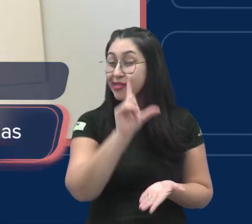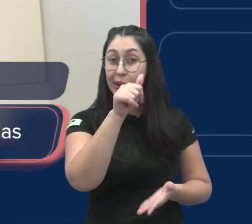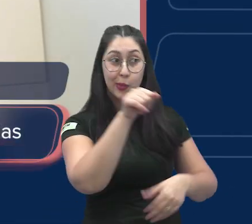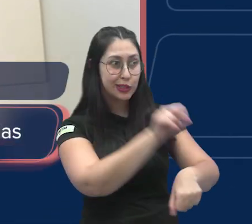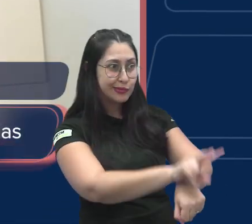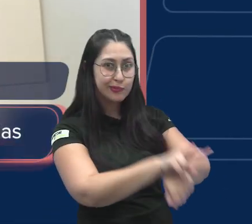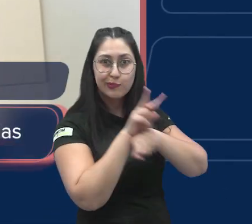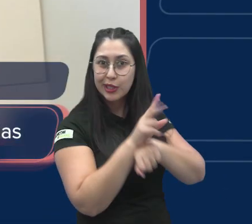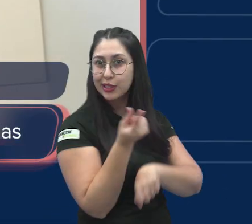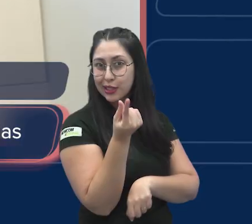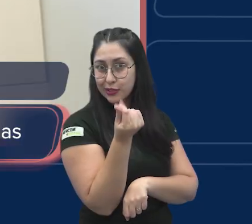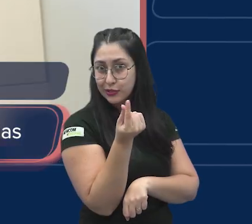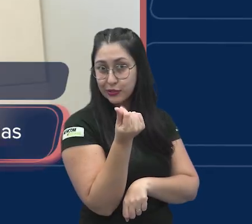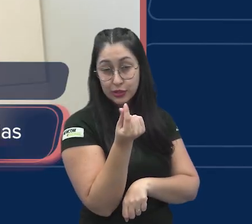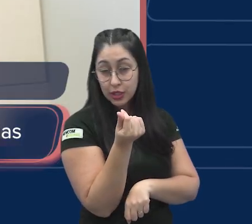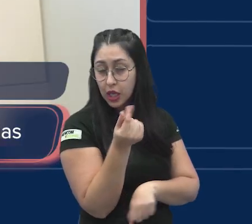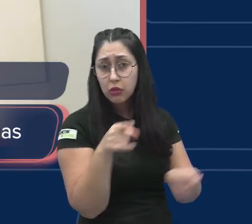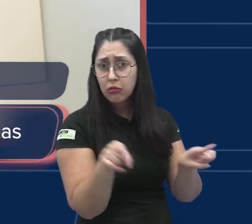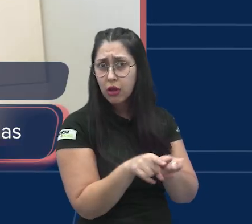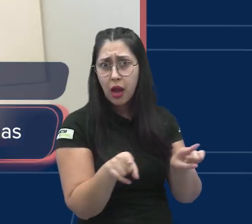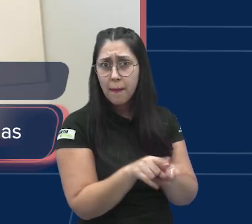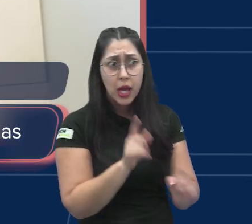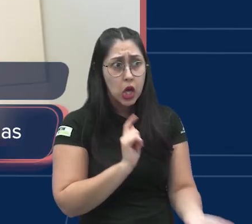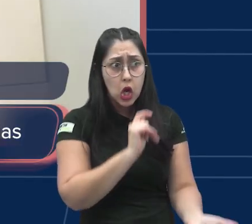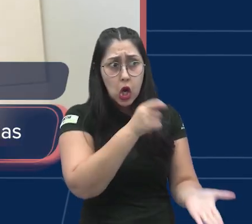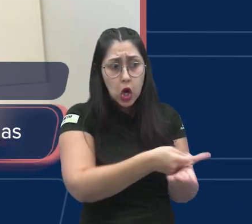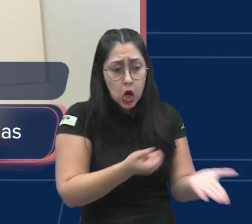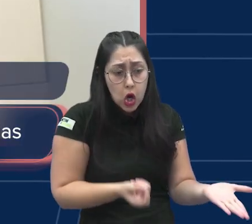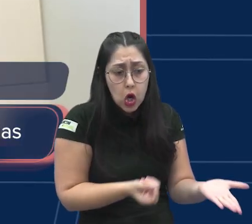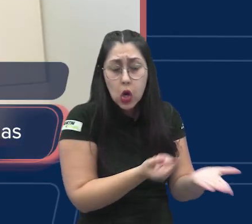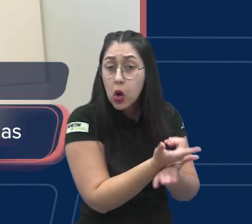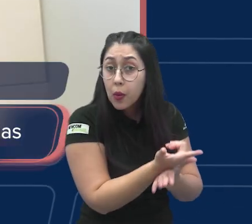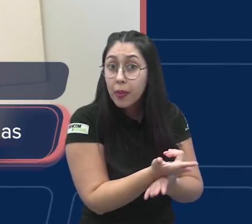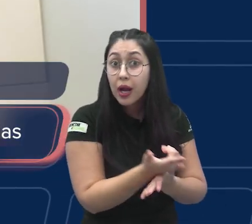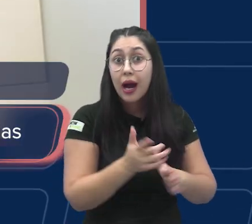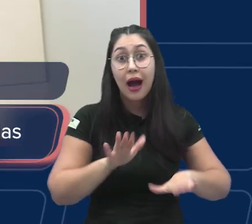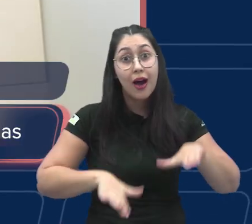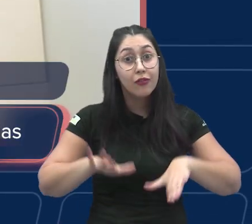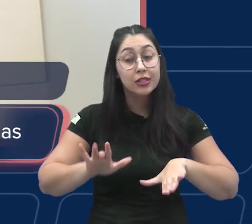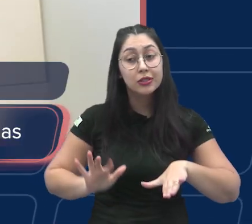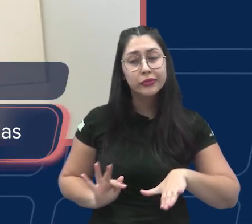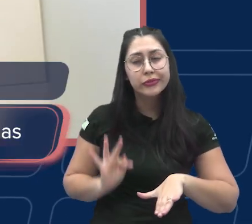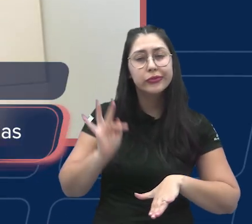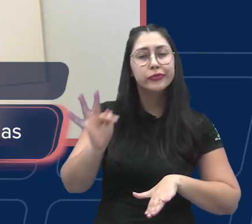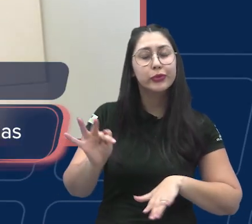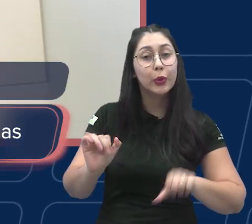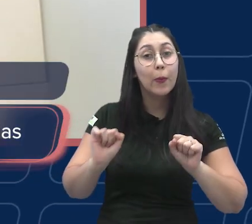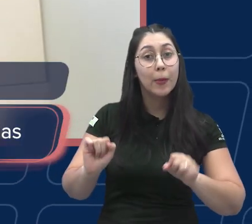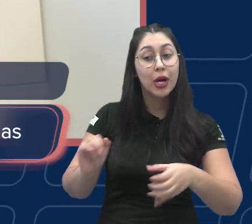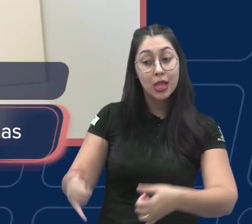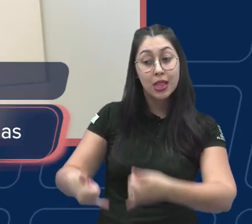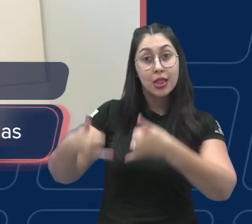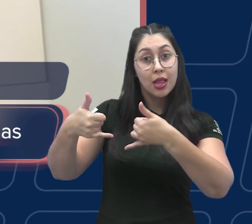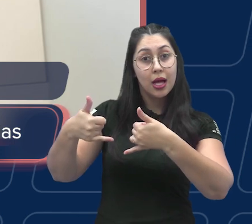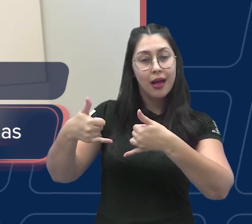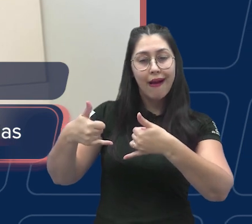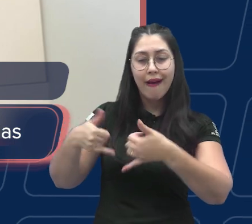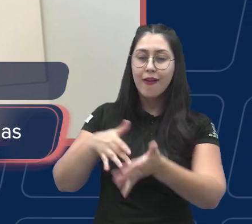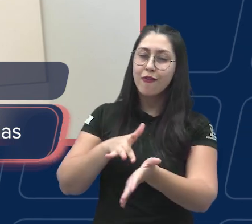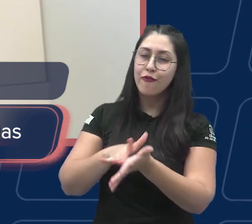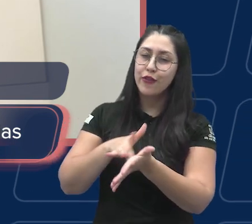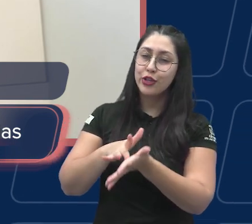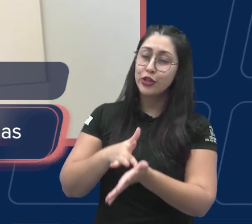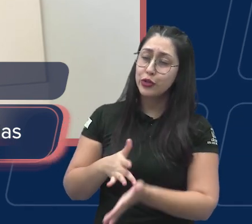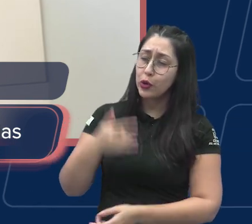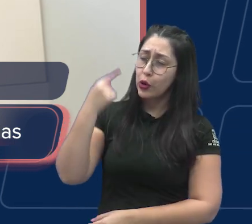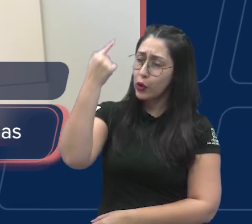empréstimos, né, se passando por você em questão de compras, ou para depois também ligar, se passando por uma